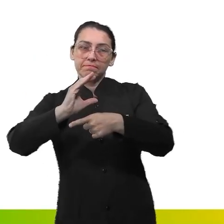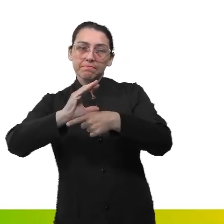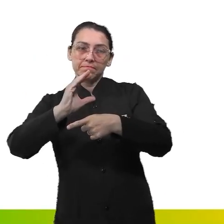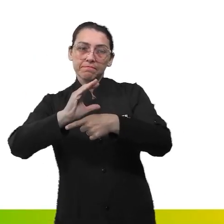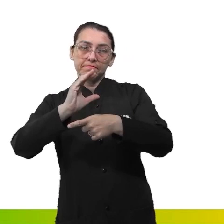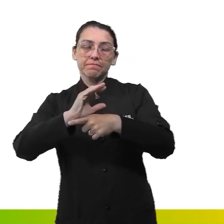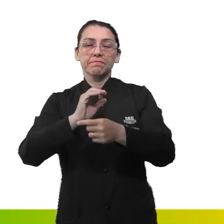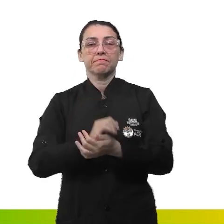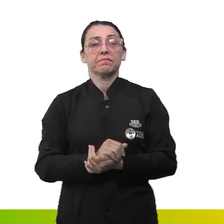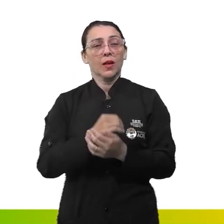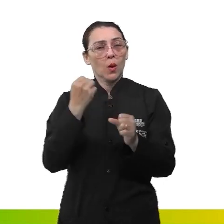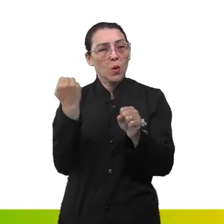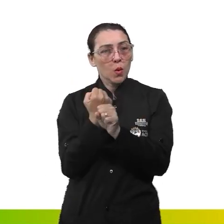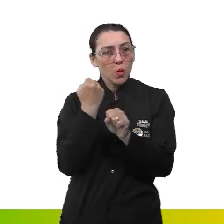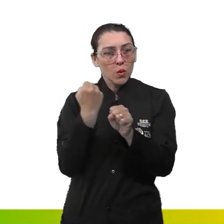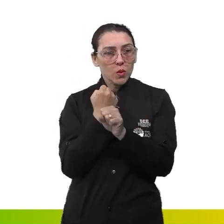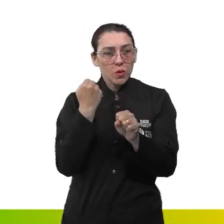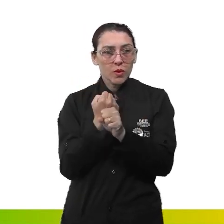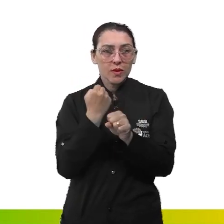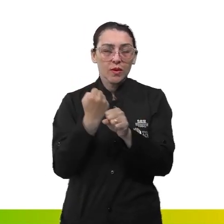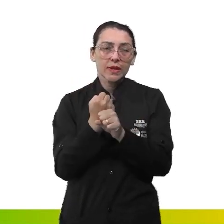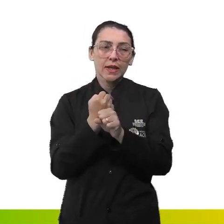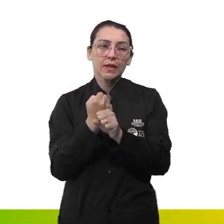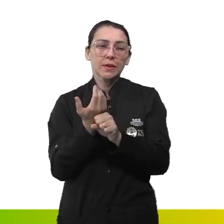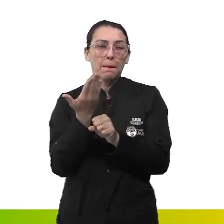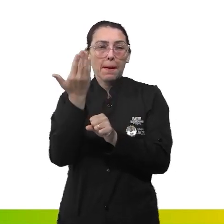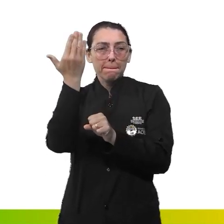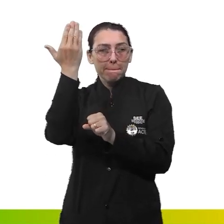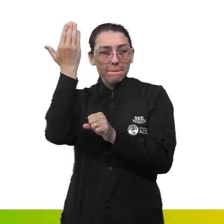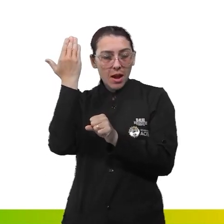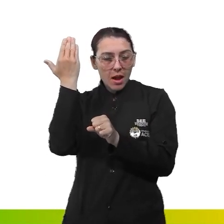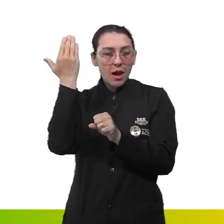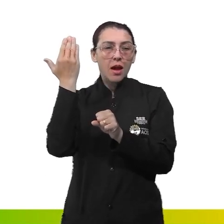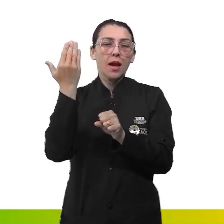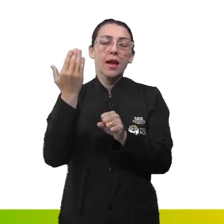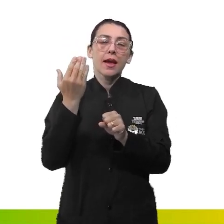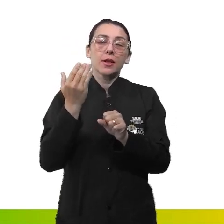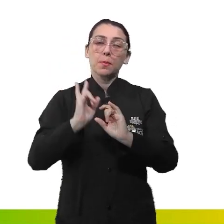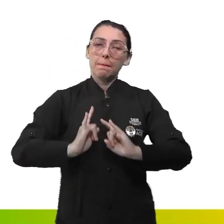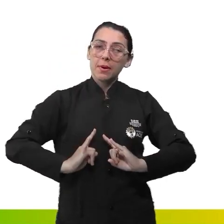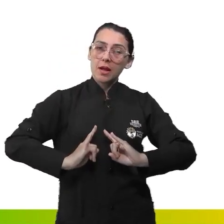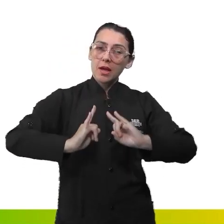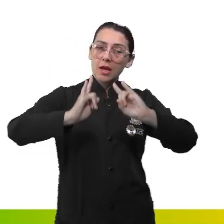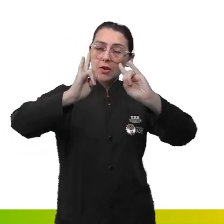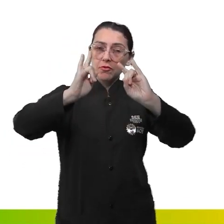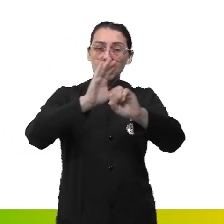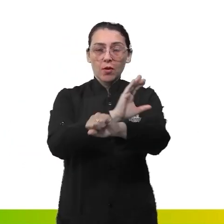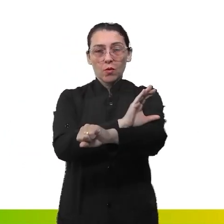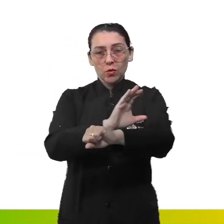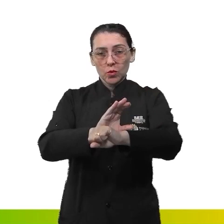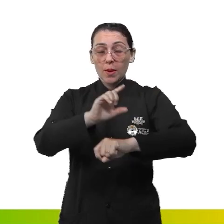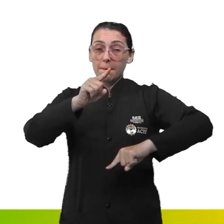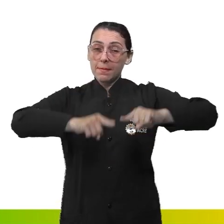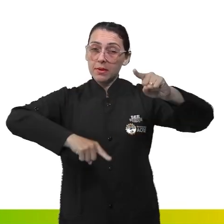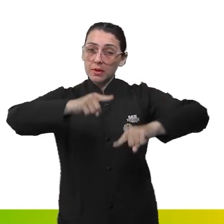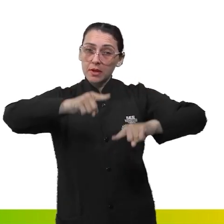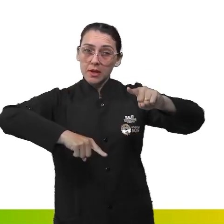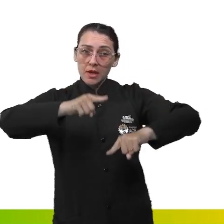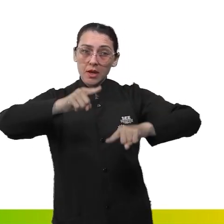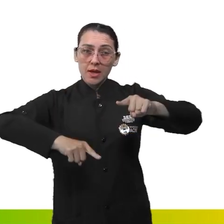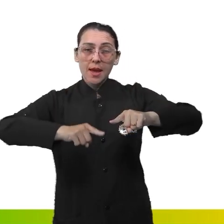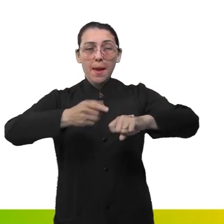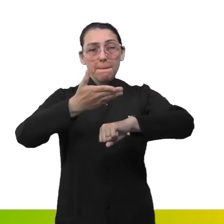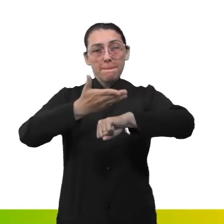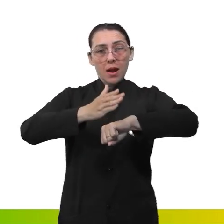expressa na letra C. Construções antigas, que no caso é a cultura material,